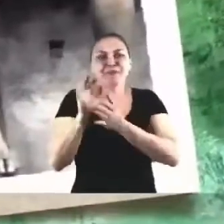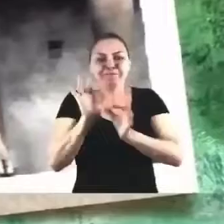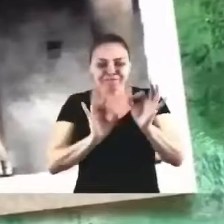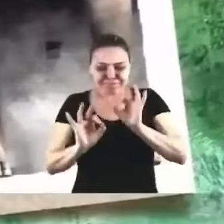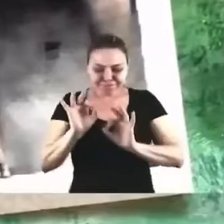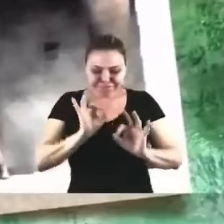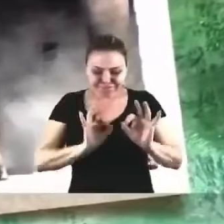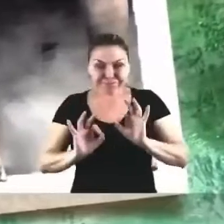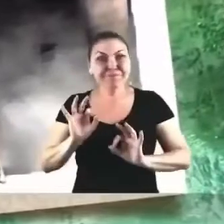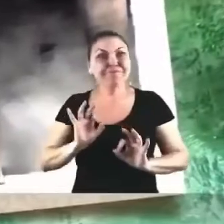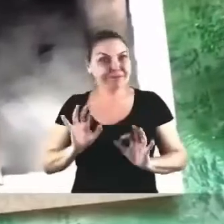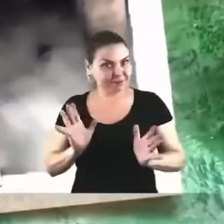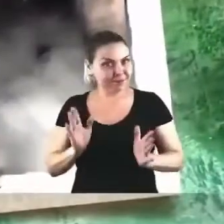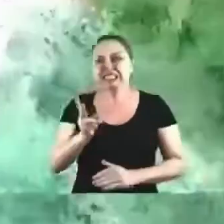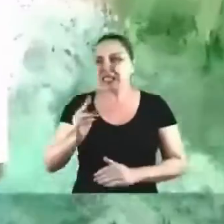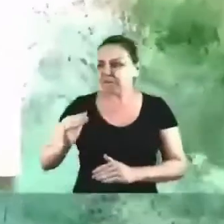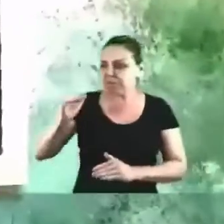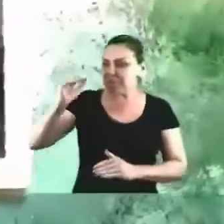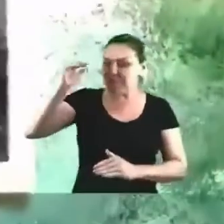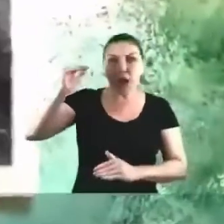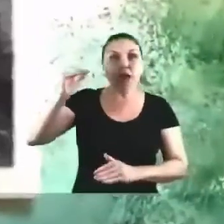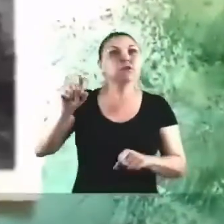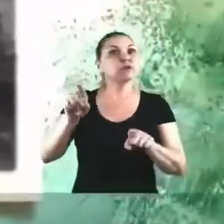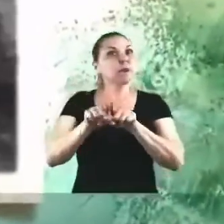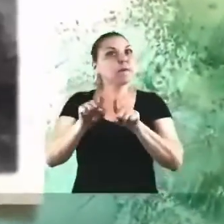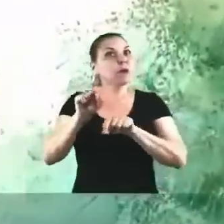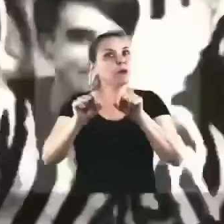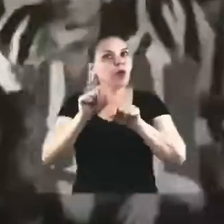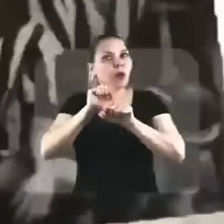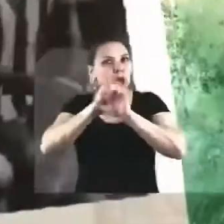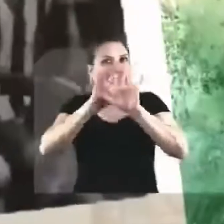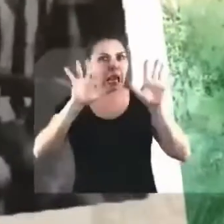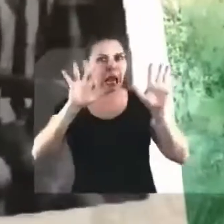restituirei tuas forças e te